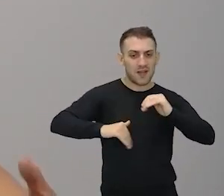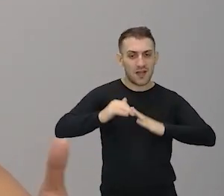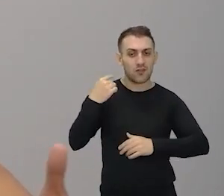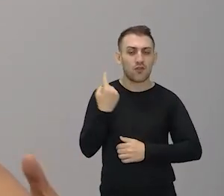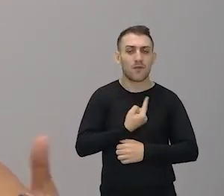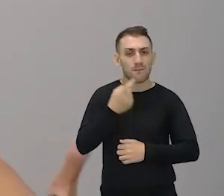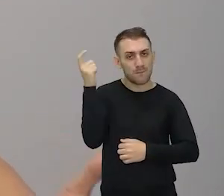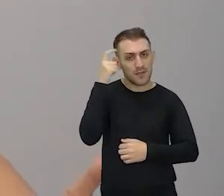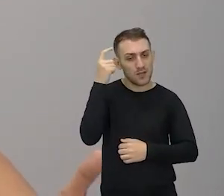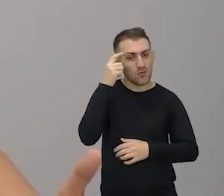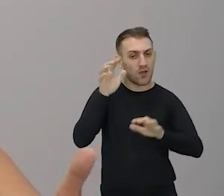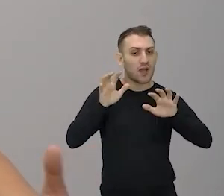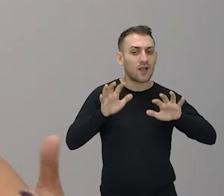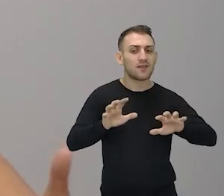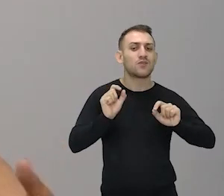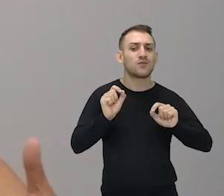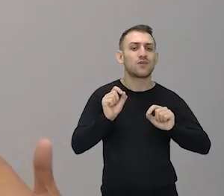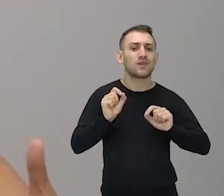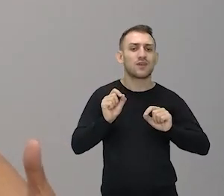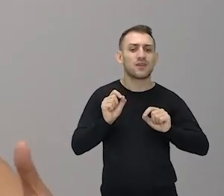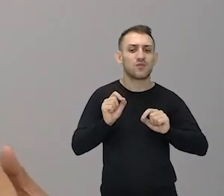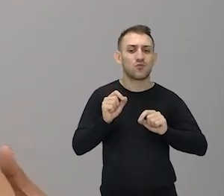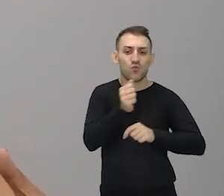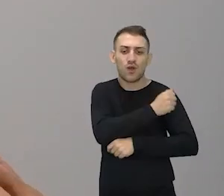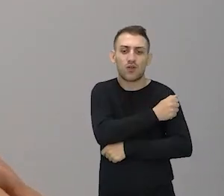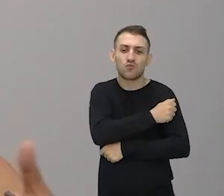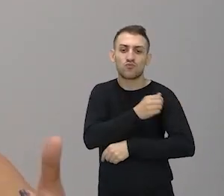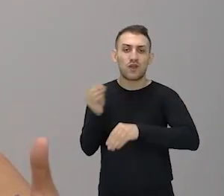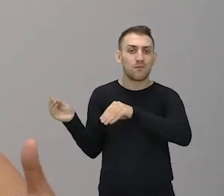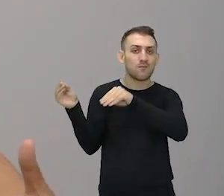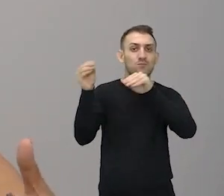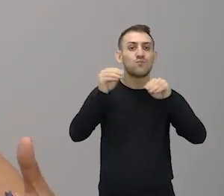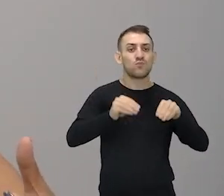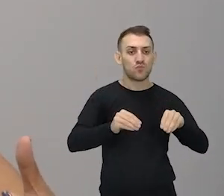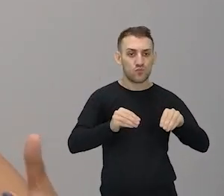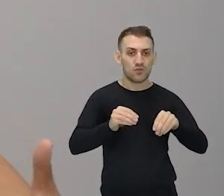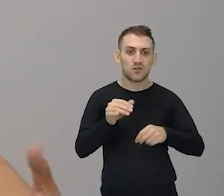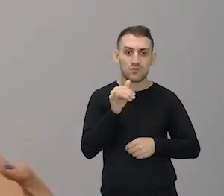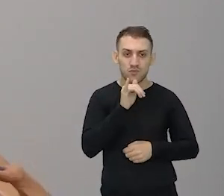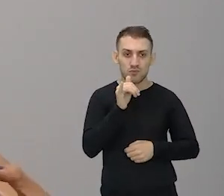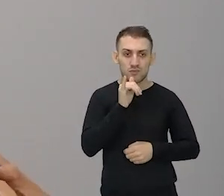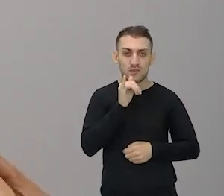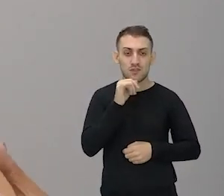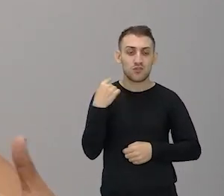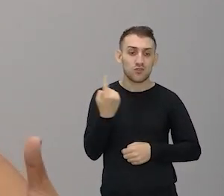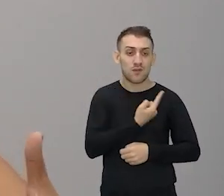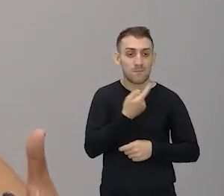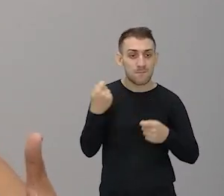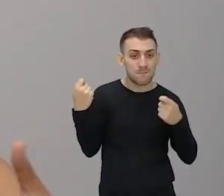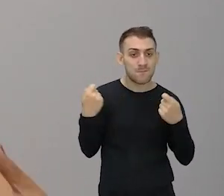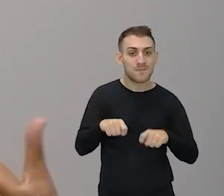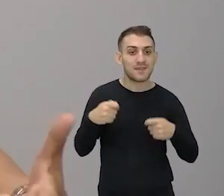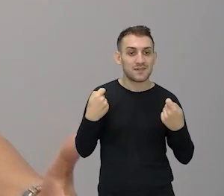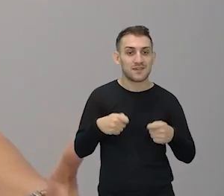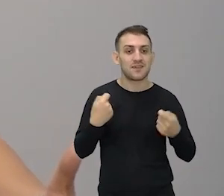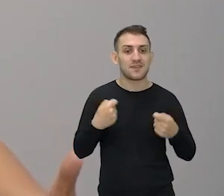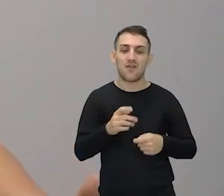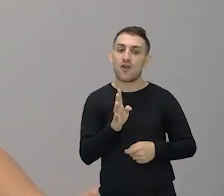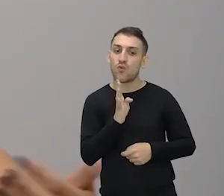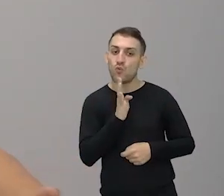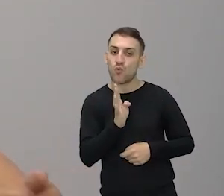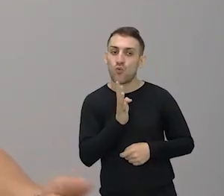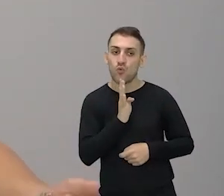nisso, né? Nesse aluno que estava chegando ali, e que a gente precisava tanto